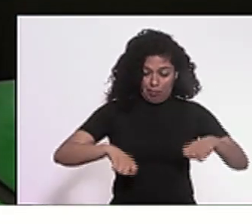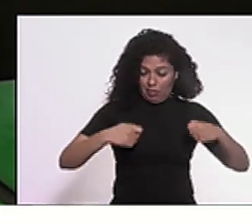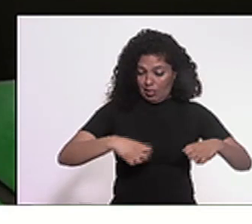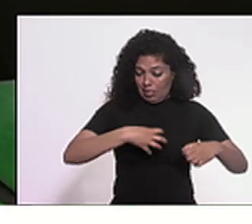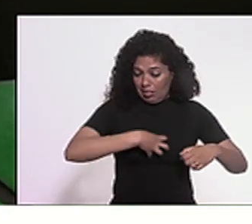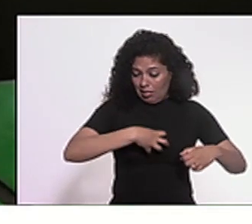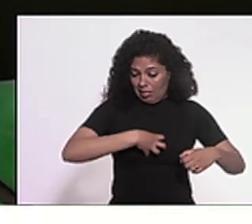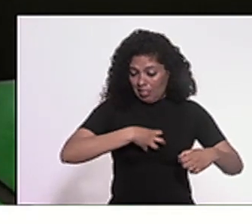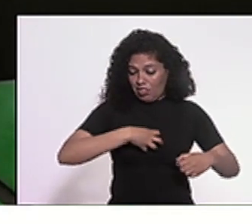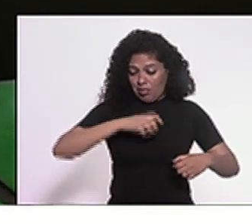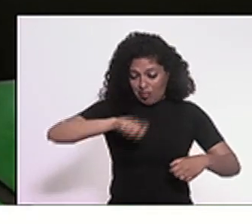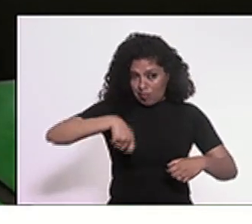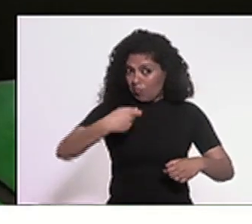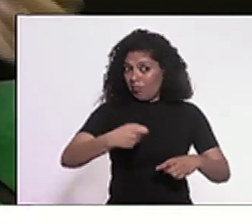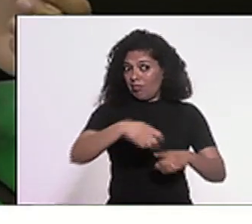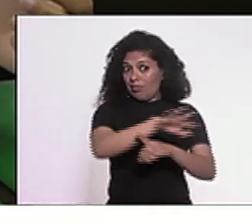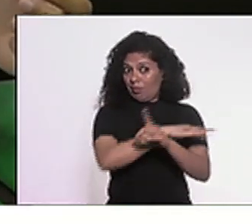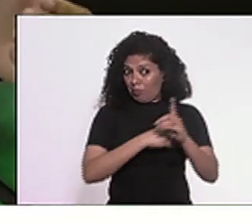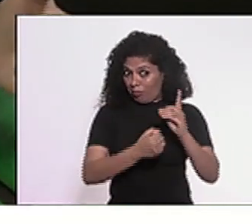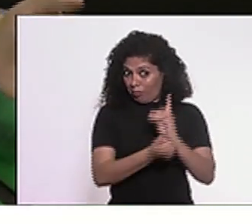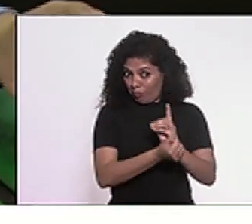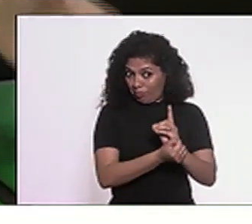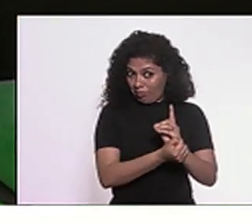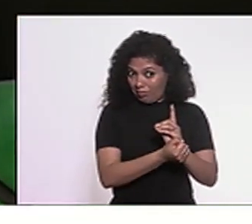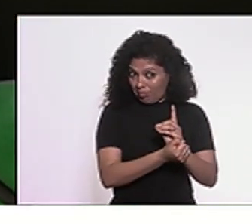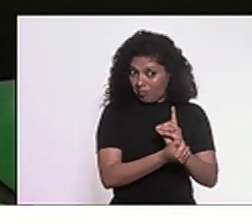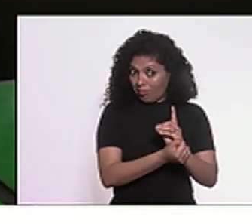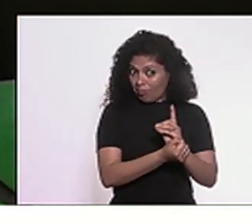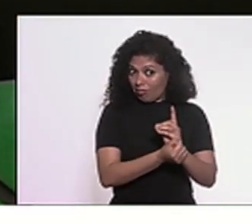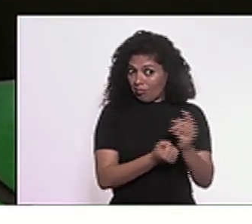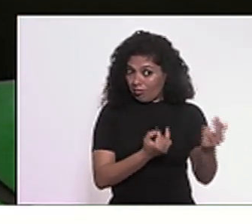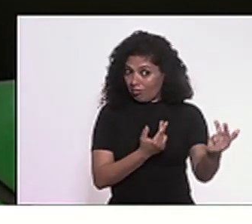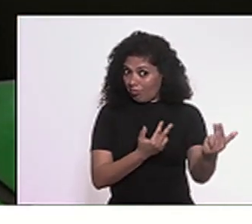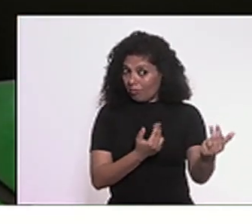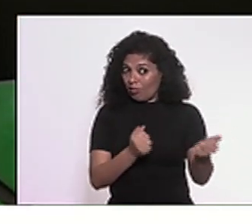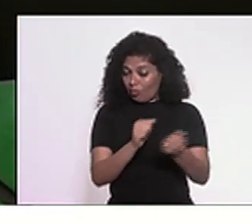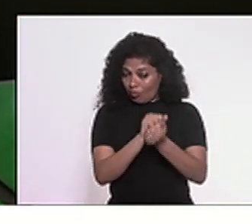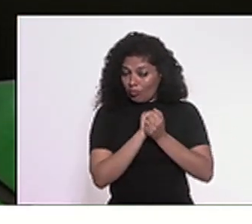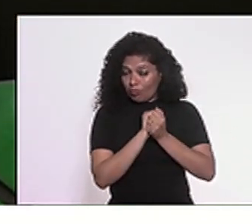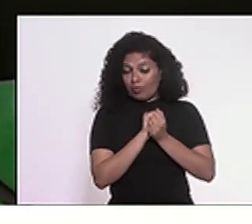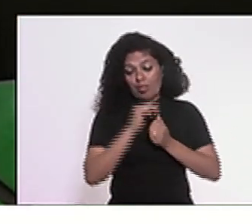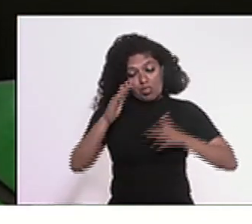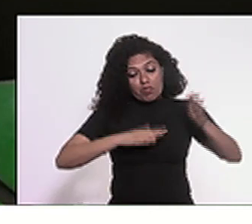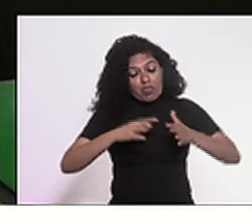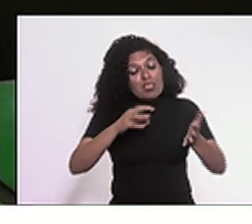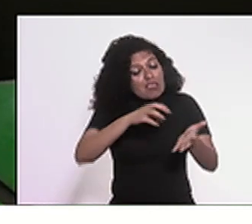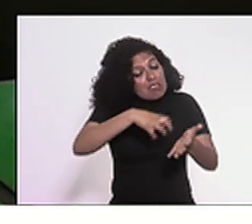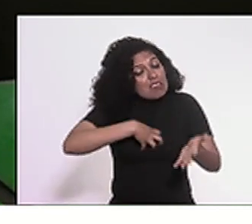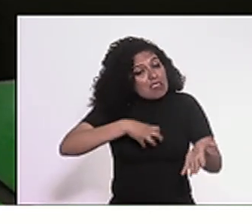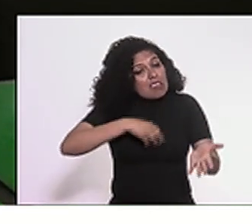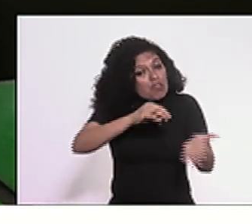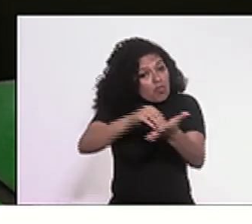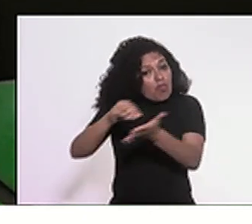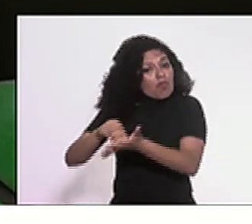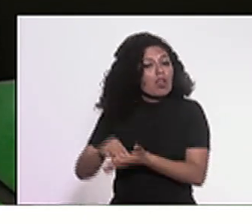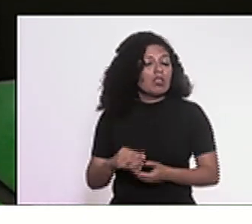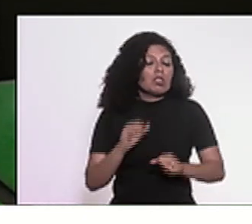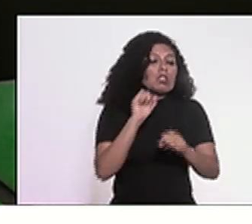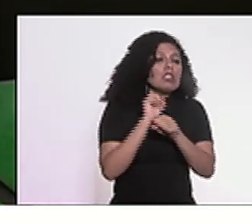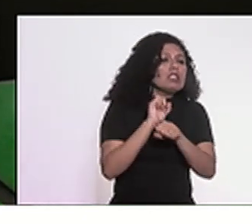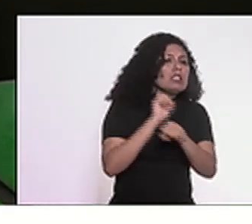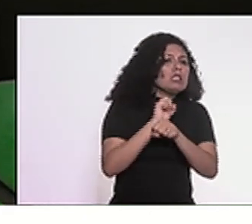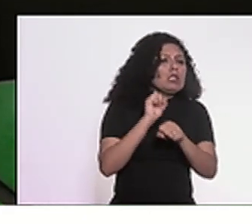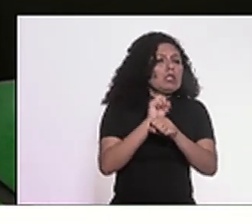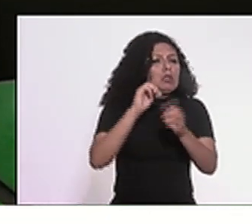direitos. Então, como dar algo que faz falta em muitos momentos? Então, eu espero que esse disque